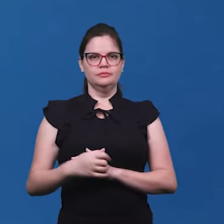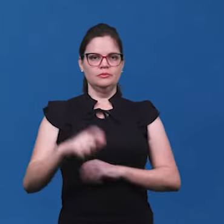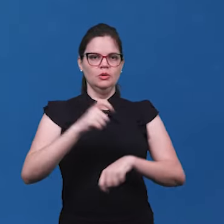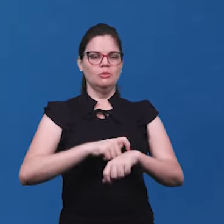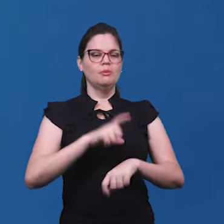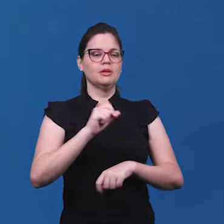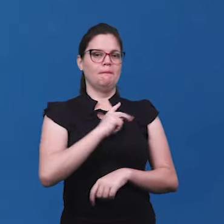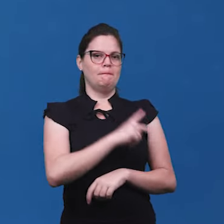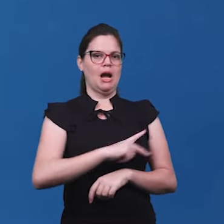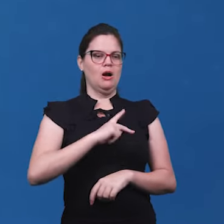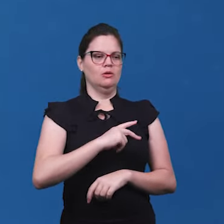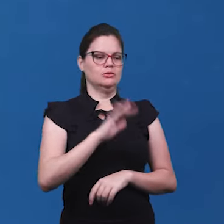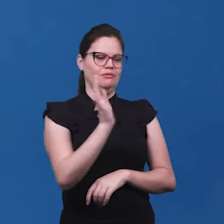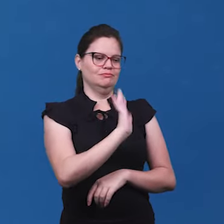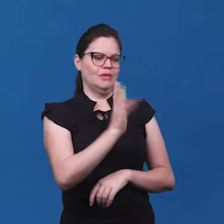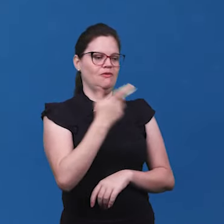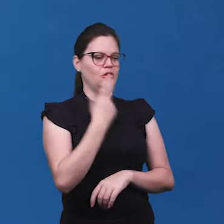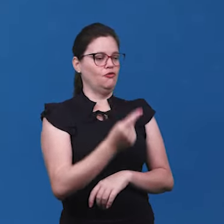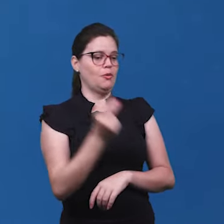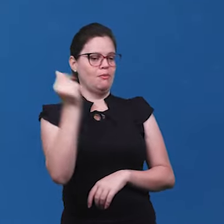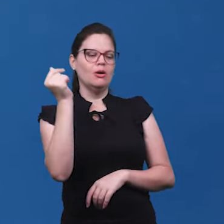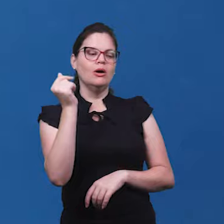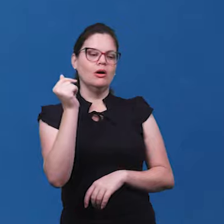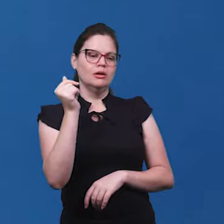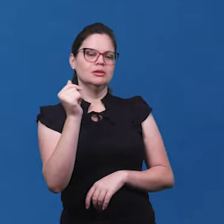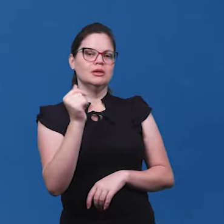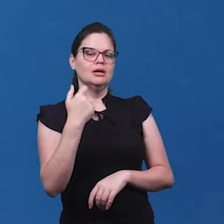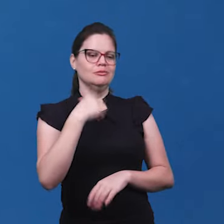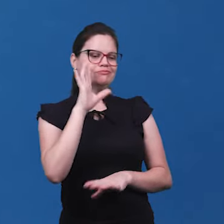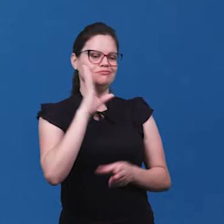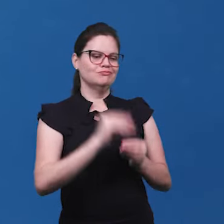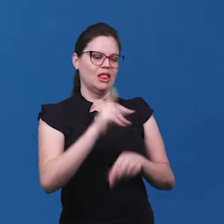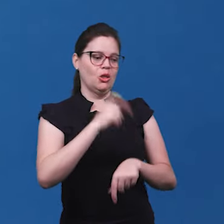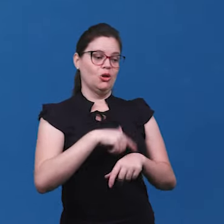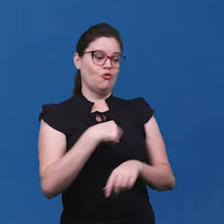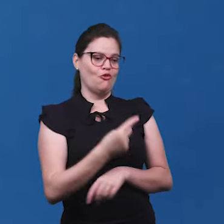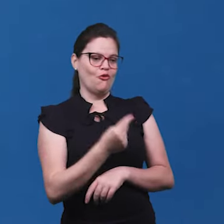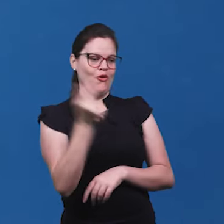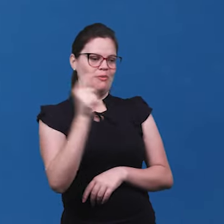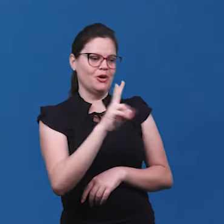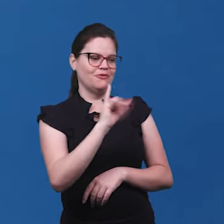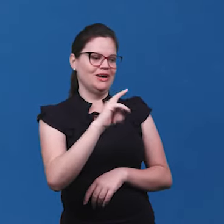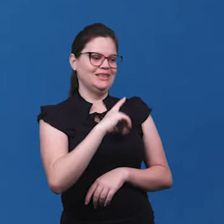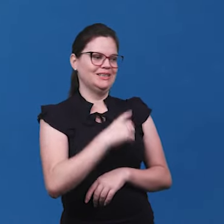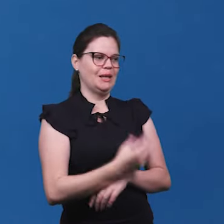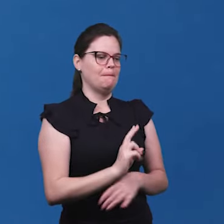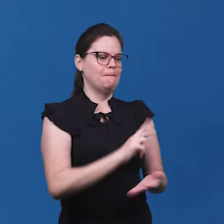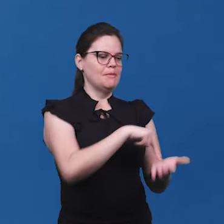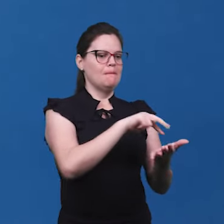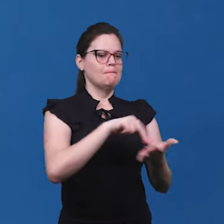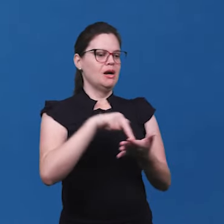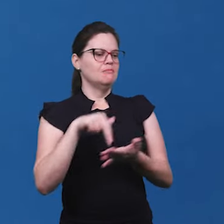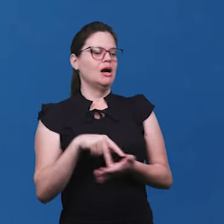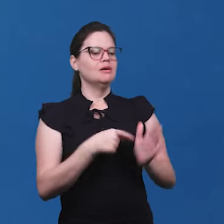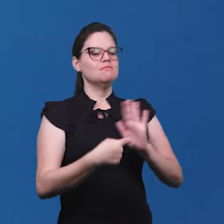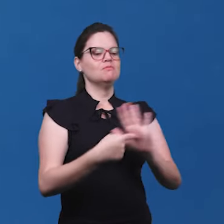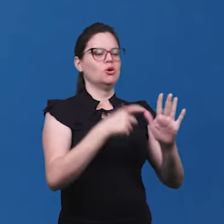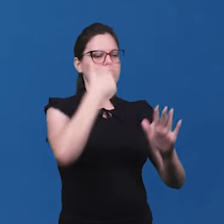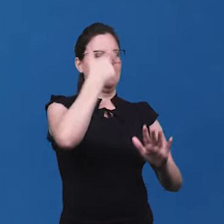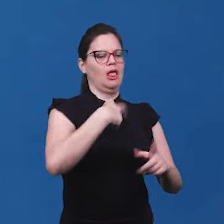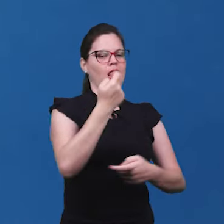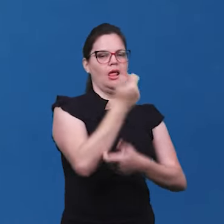no momento em que Paulo estava se despedindo dos irmãos, ali inclusive em Éfeso, né? E ele, então, ele dá